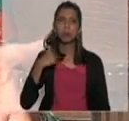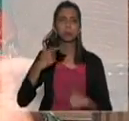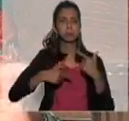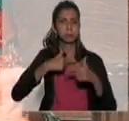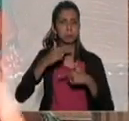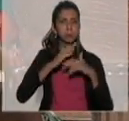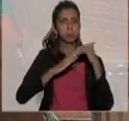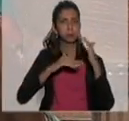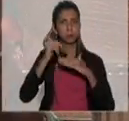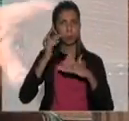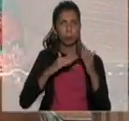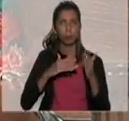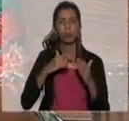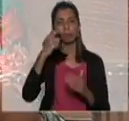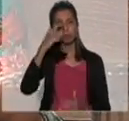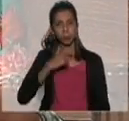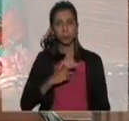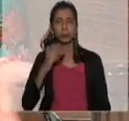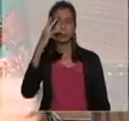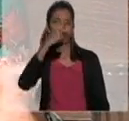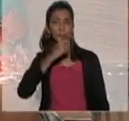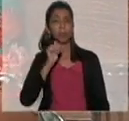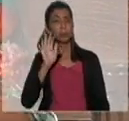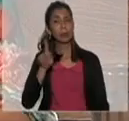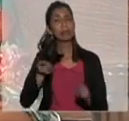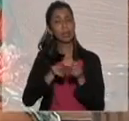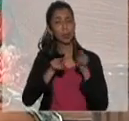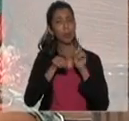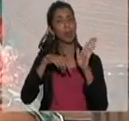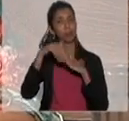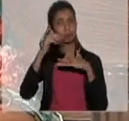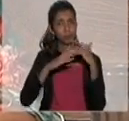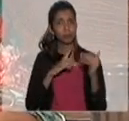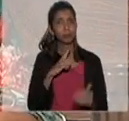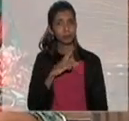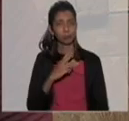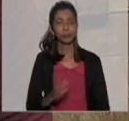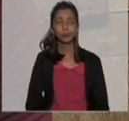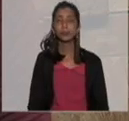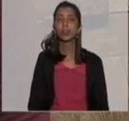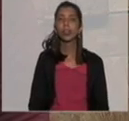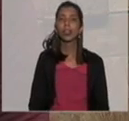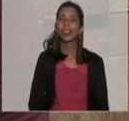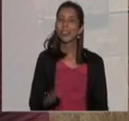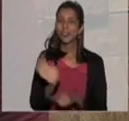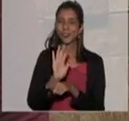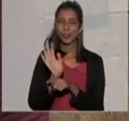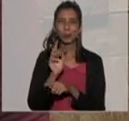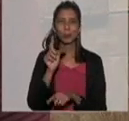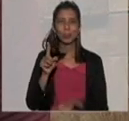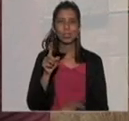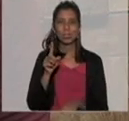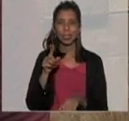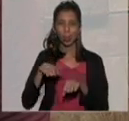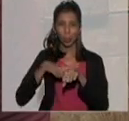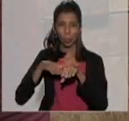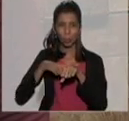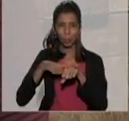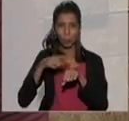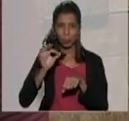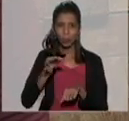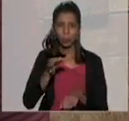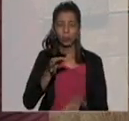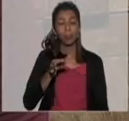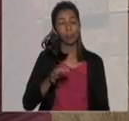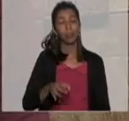havia não só um visual interessante mas havia competência e talento foi nesse nesse filme inclusive que você aparece sem roupa